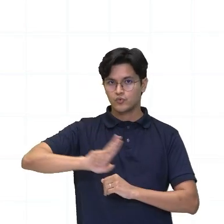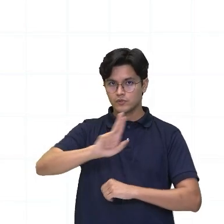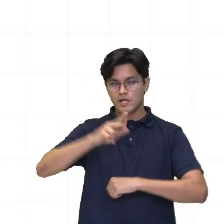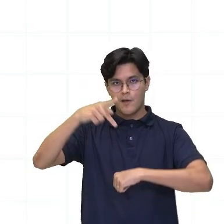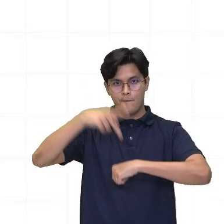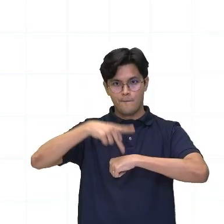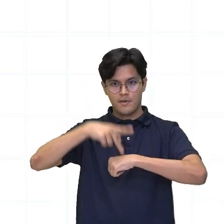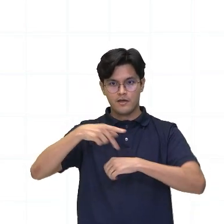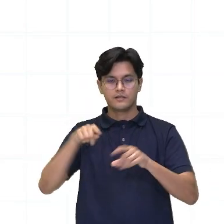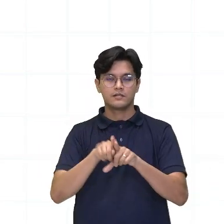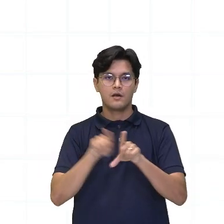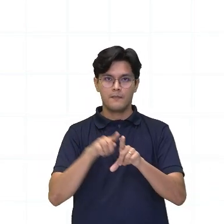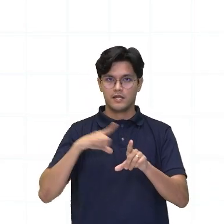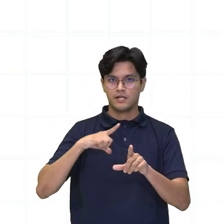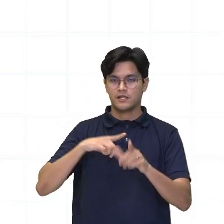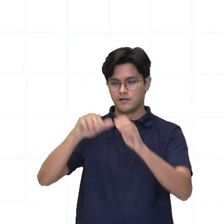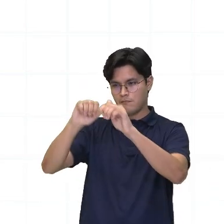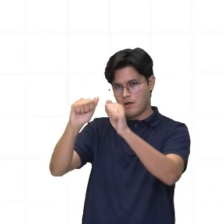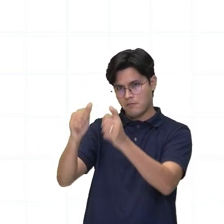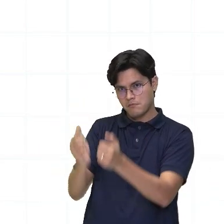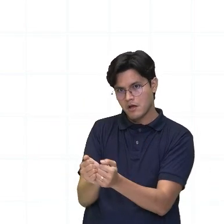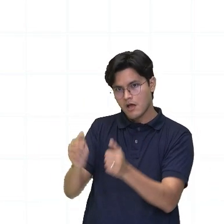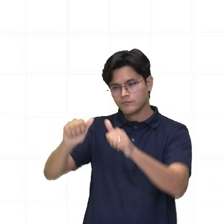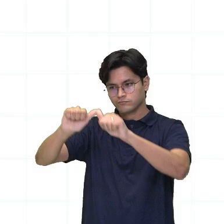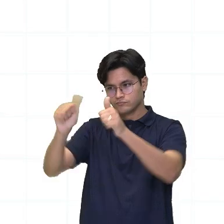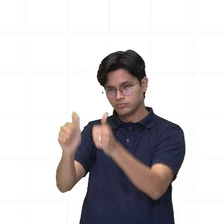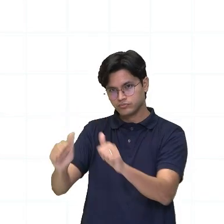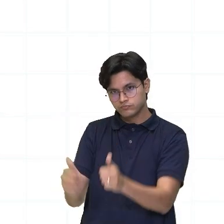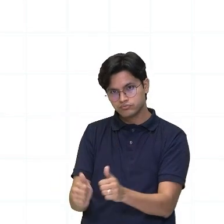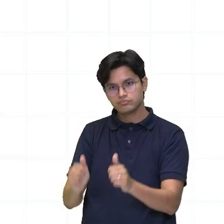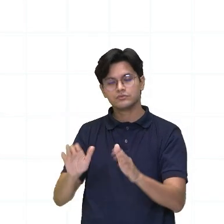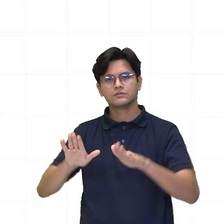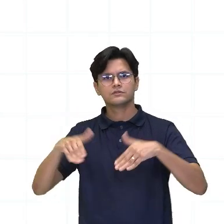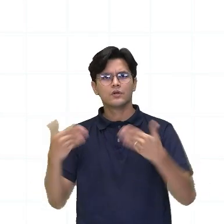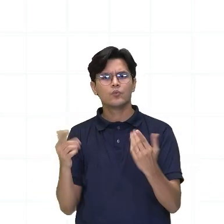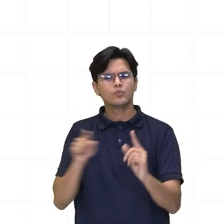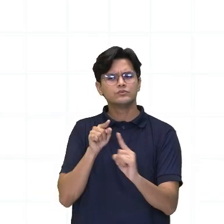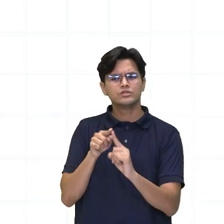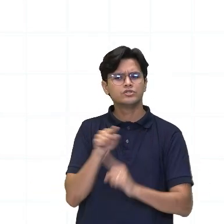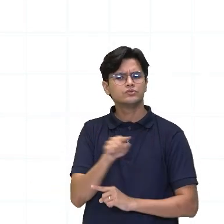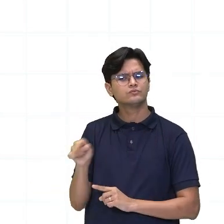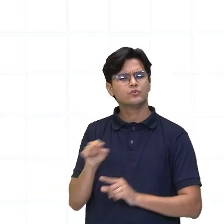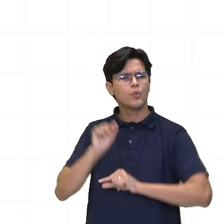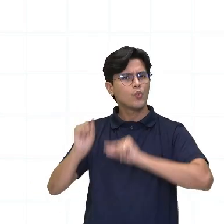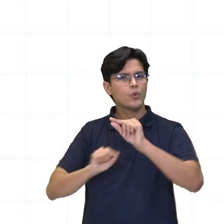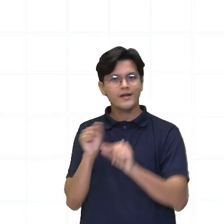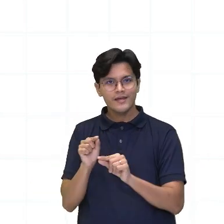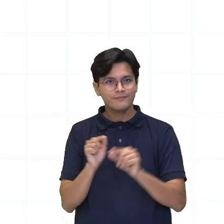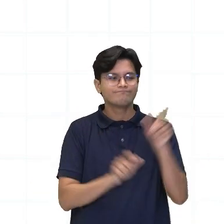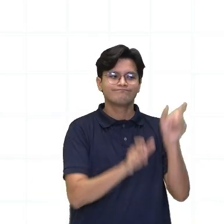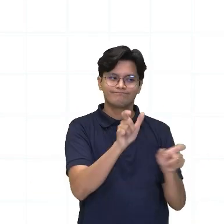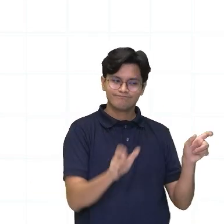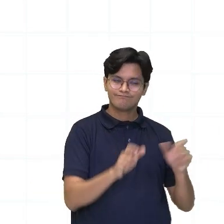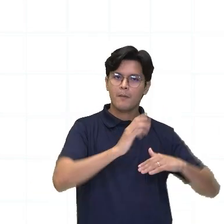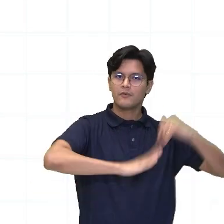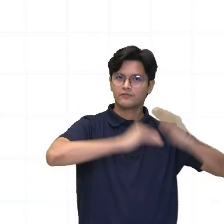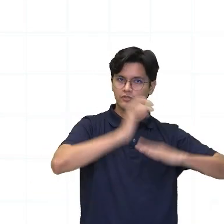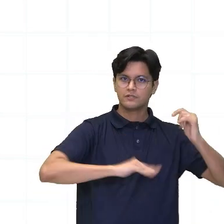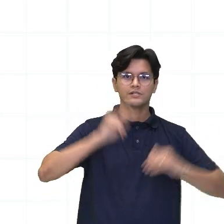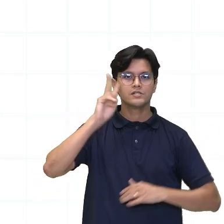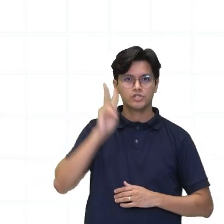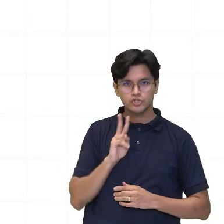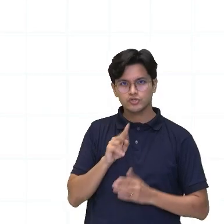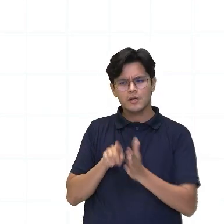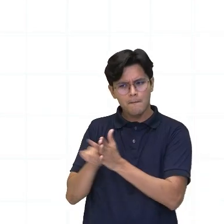dessas produções é o alvo de debate entre os historiadores, mas teorias apontam para 2